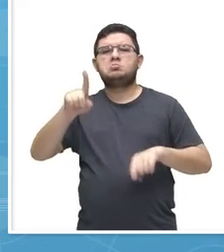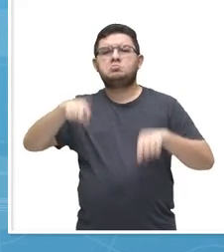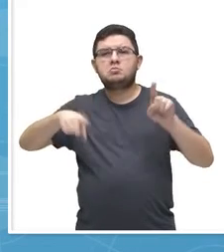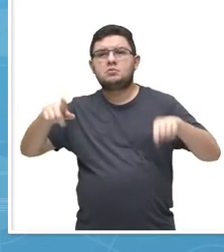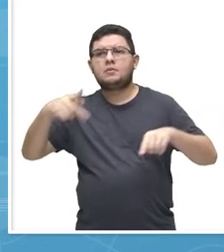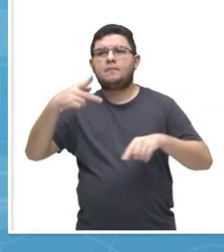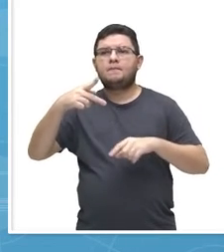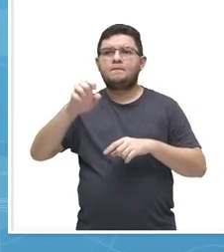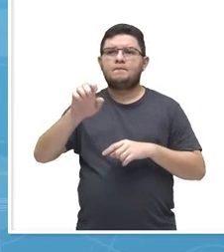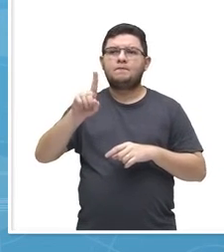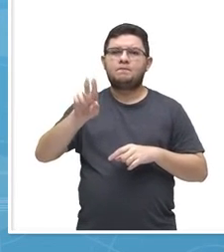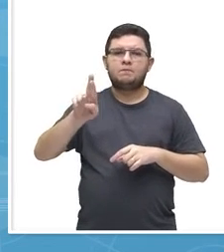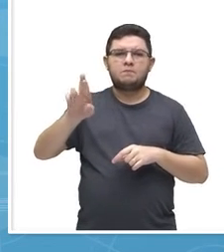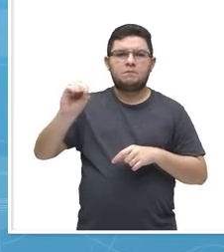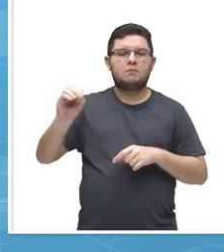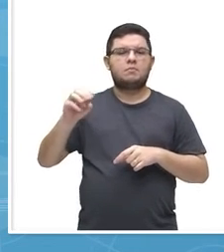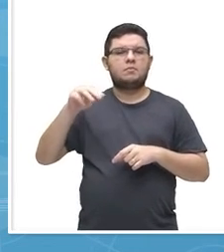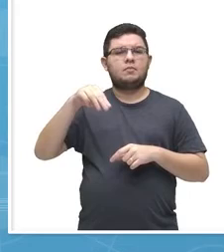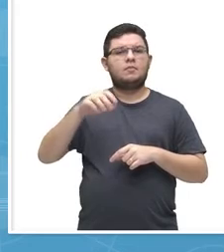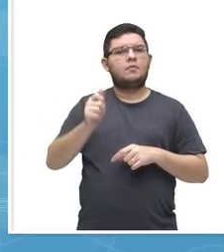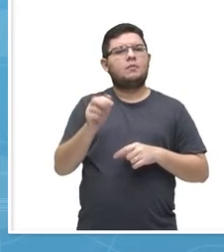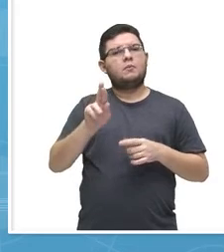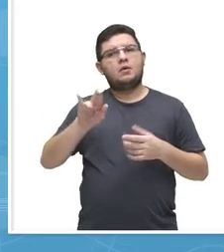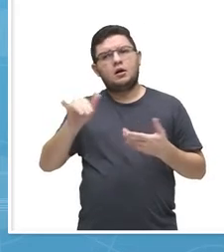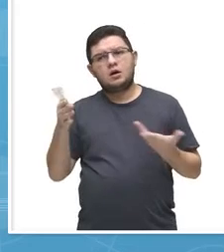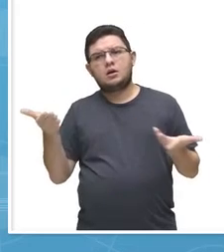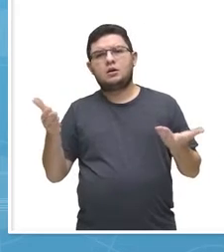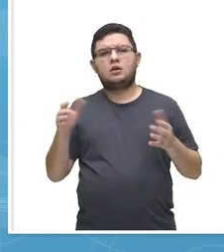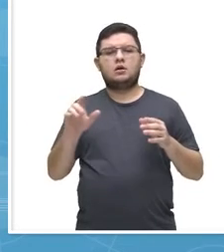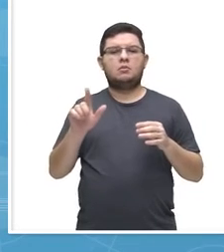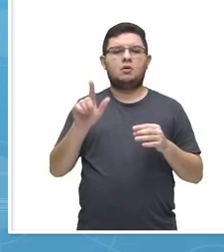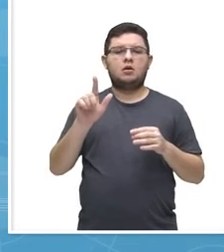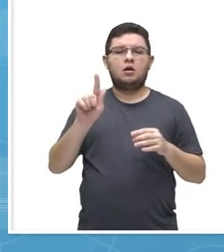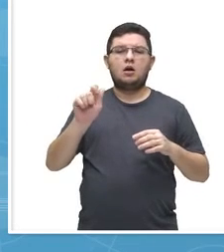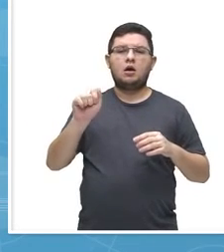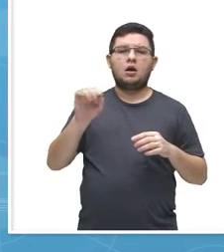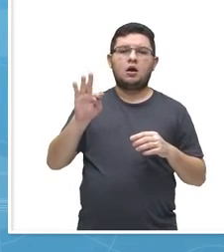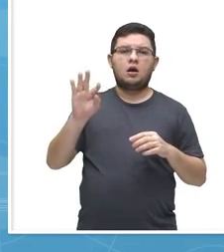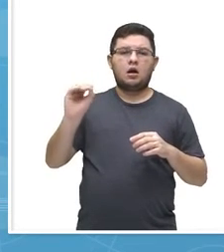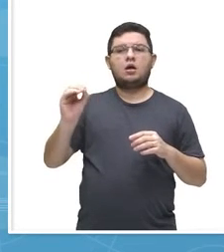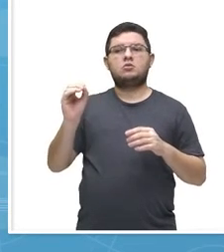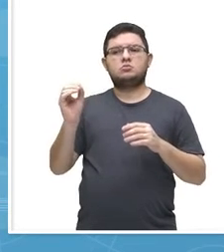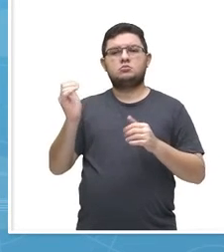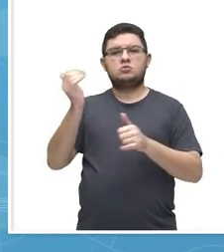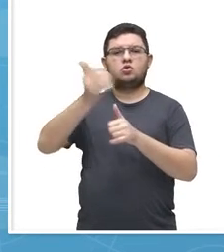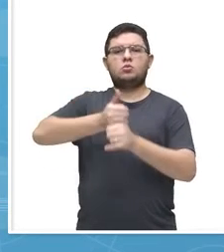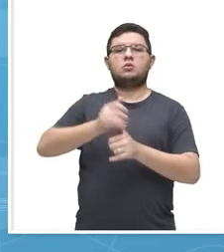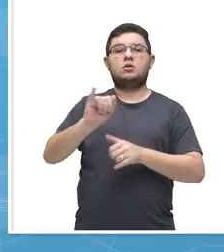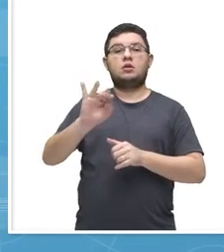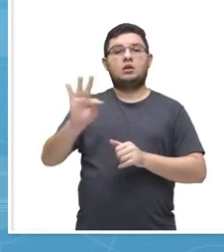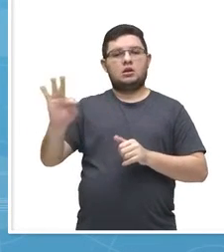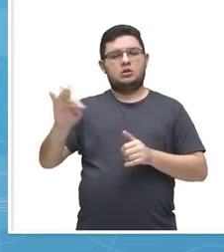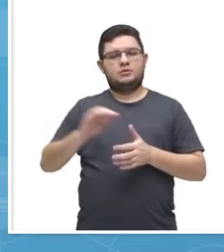pode ser o gato, cachorro, que é substituído pelo pronome it. Tudo bem?